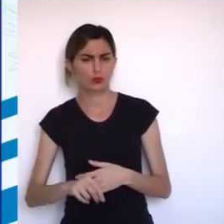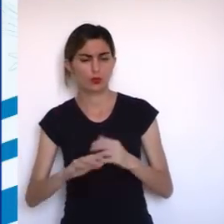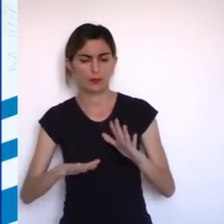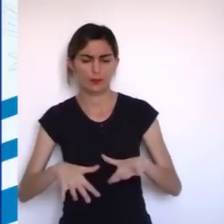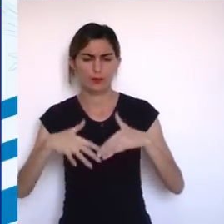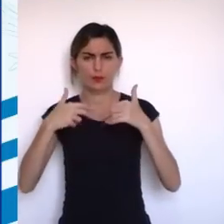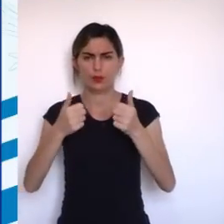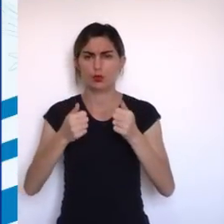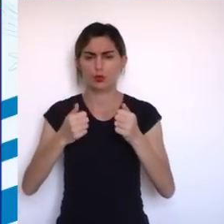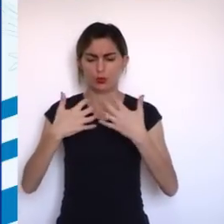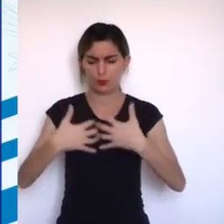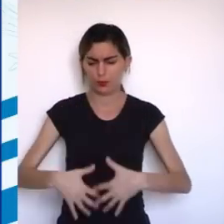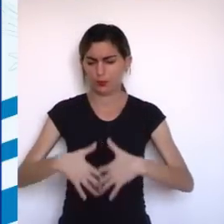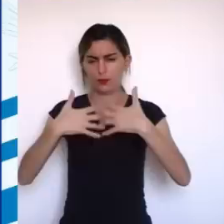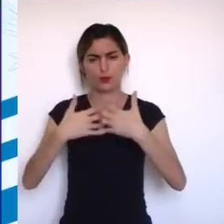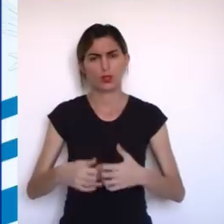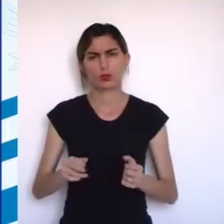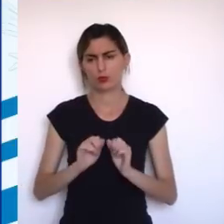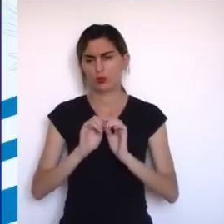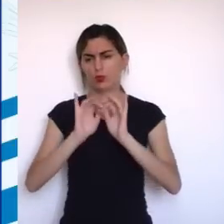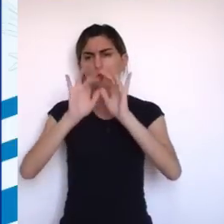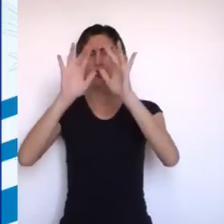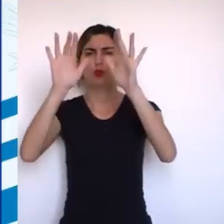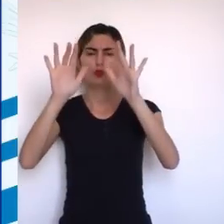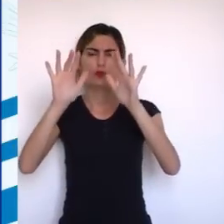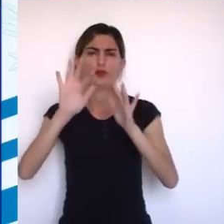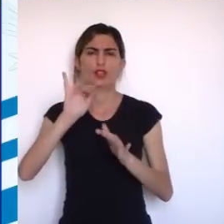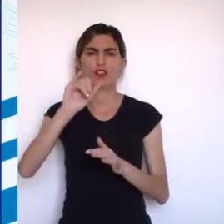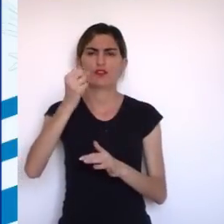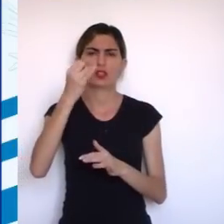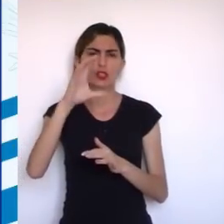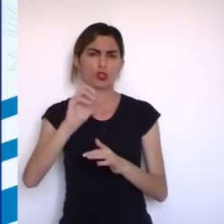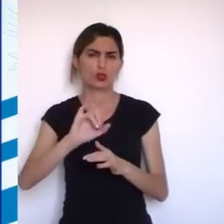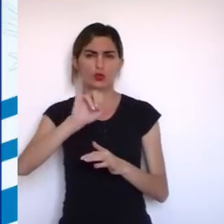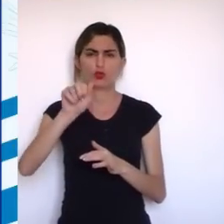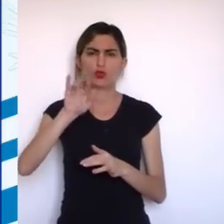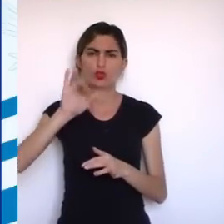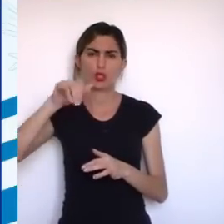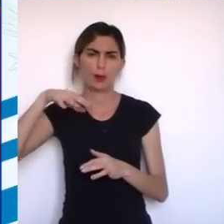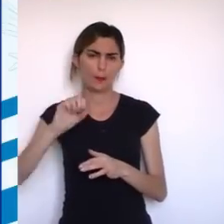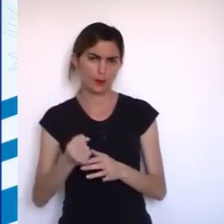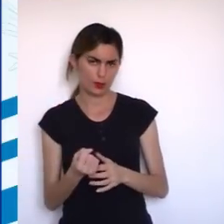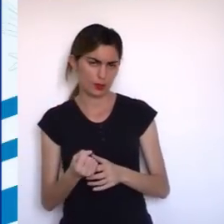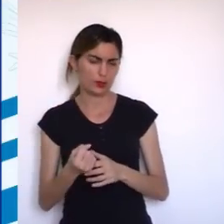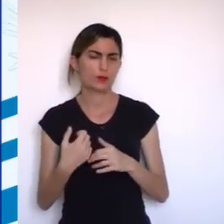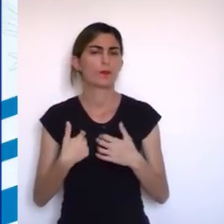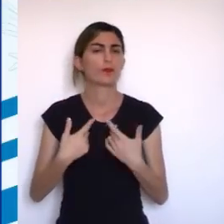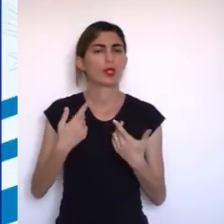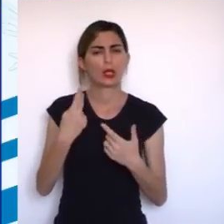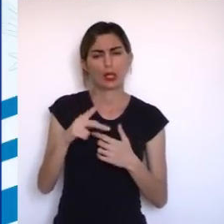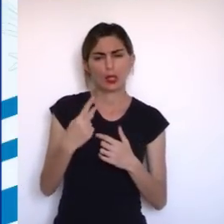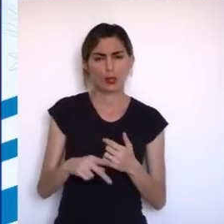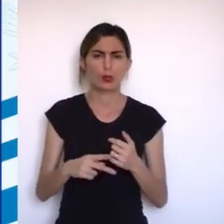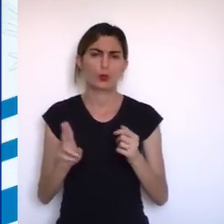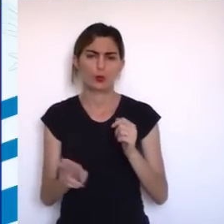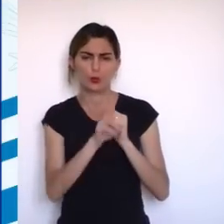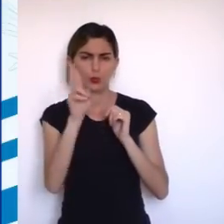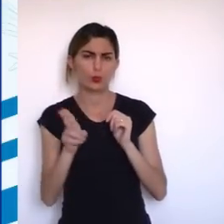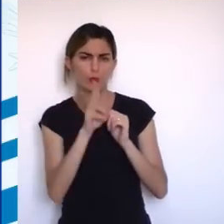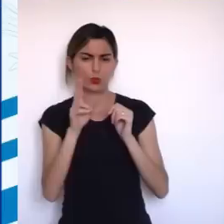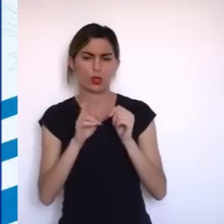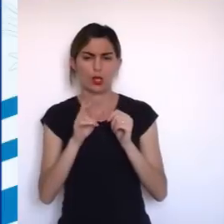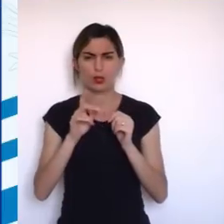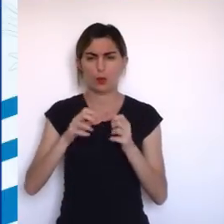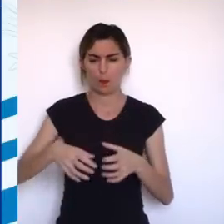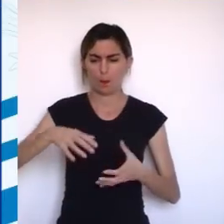produtivo. Teve a melhoria da máquina a vapor pelo físico escocês James Watt, que